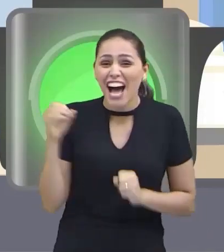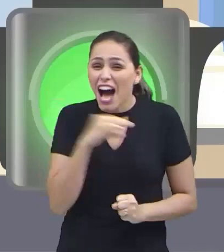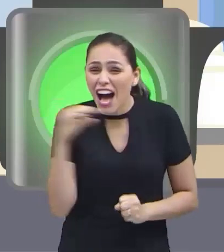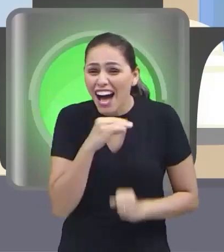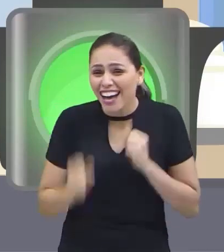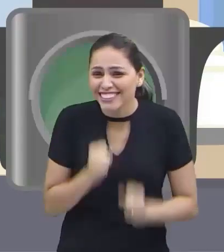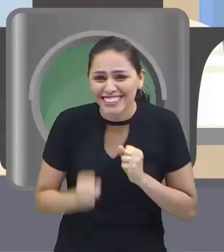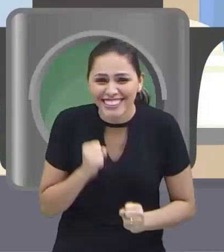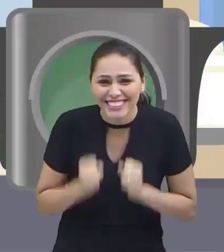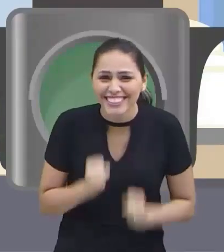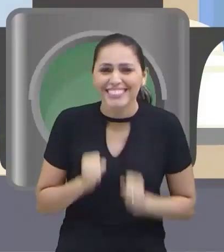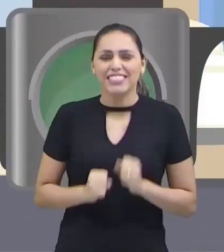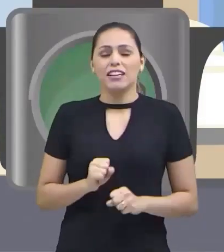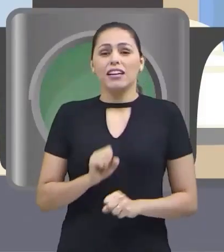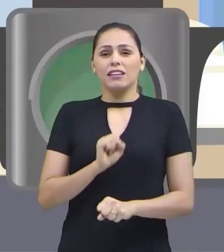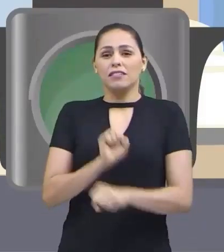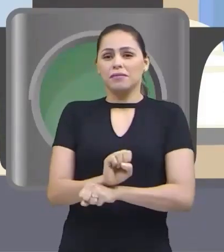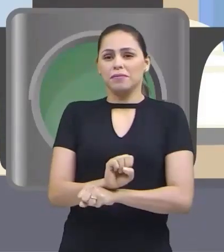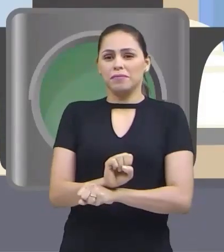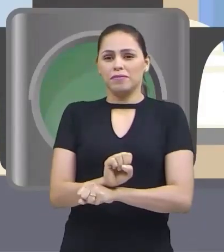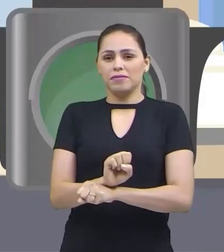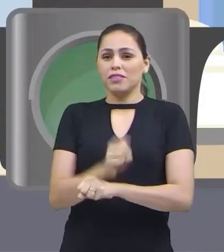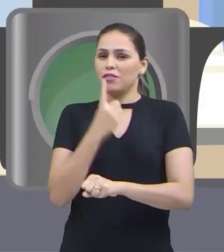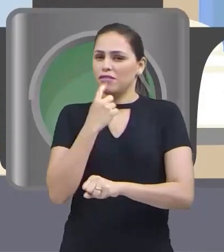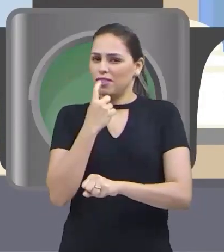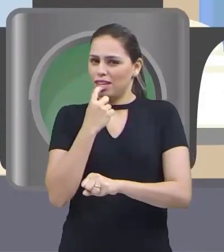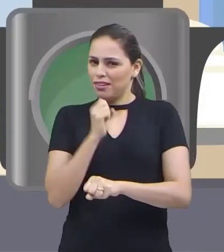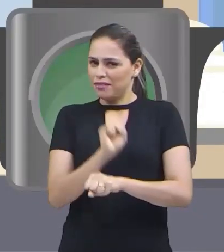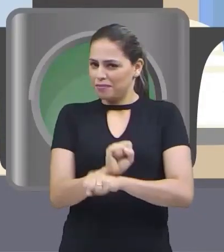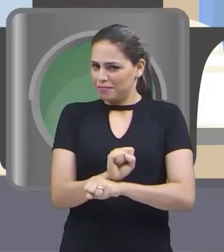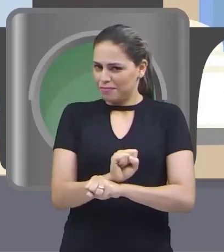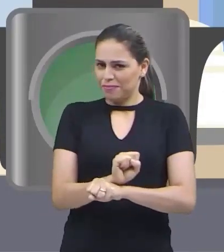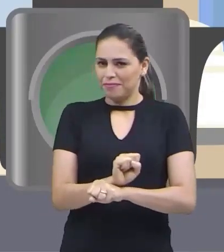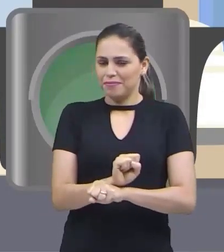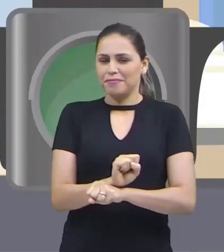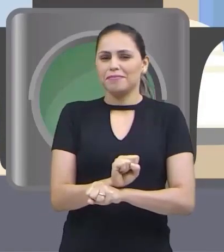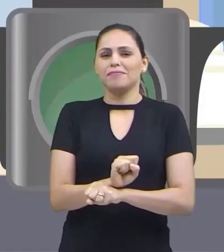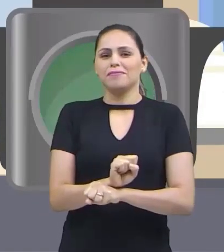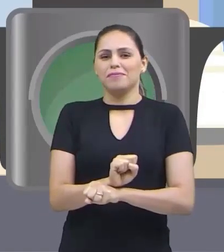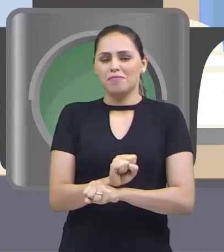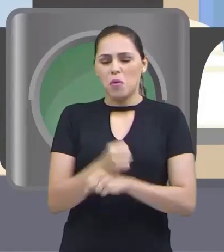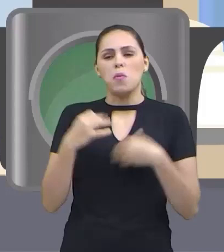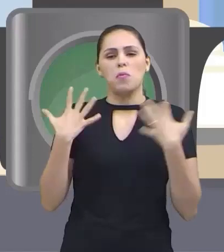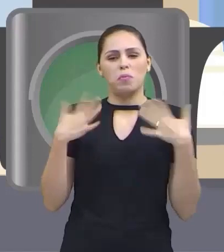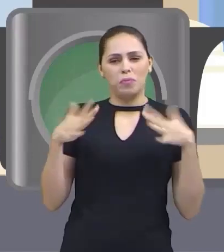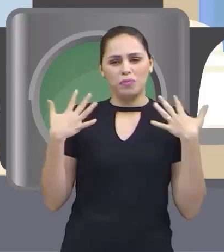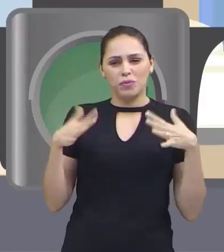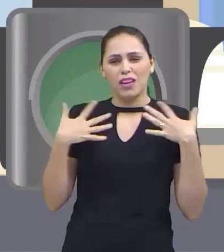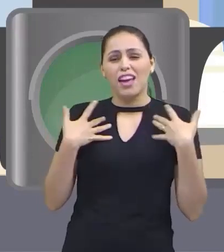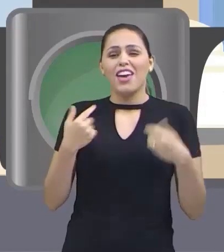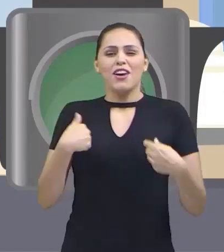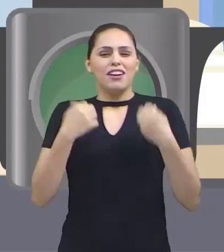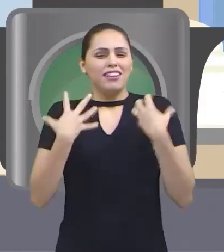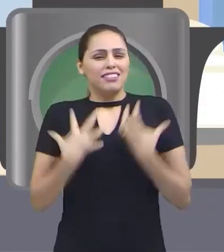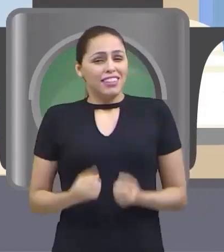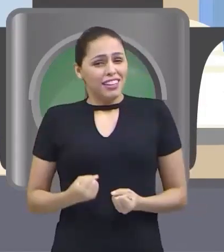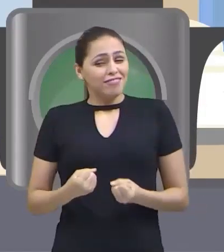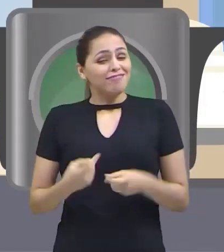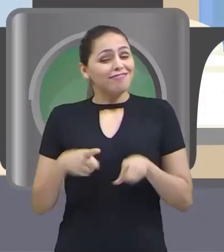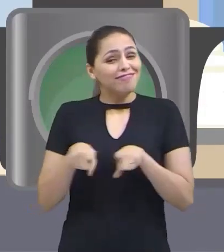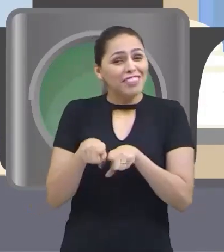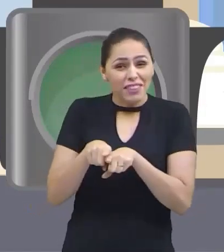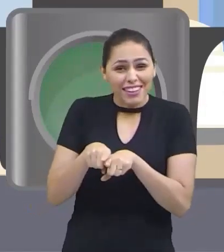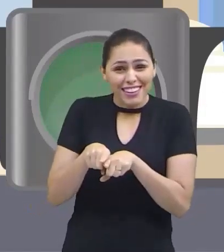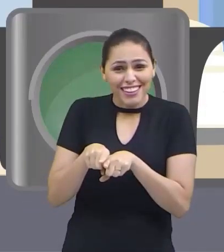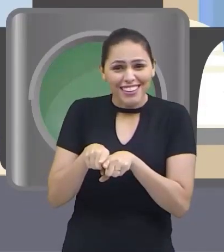rápido, rápido, rápido, rápido! Parou! Ufa! Muito bom! Fiquei até cansado, suado. Vocês cansaram? Ufa,